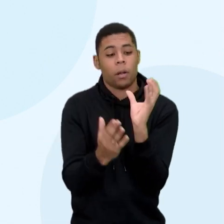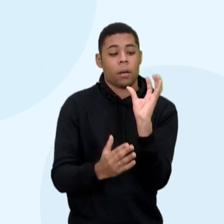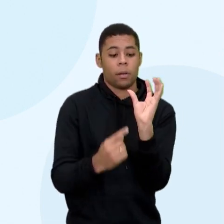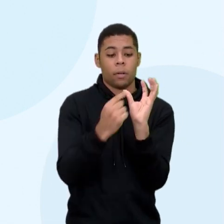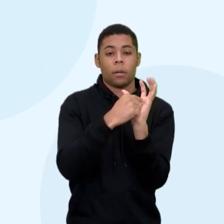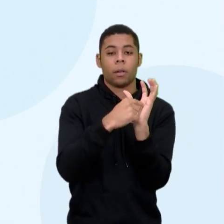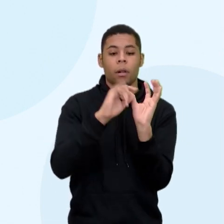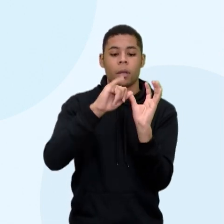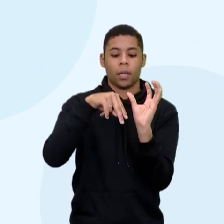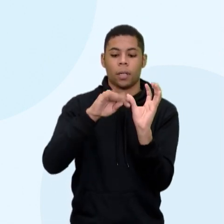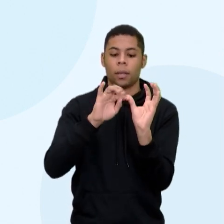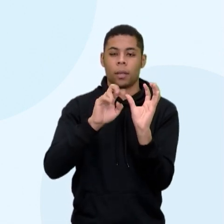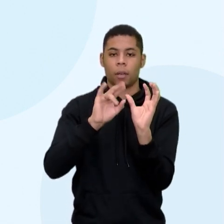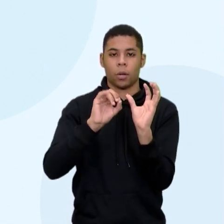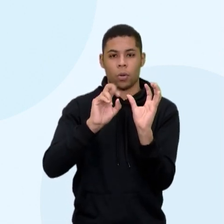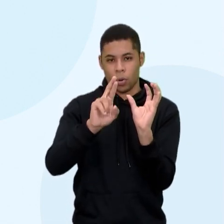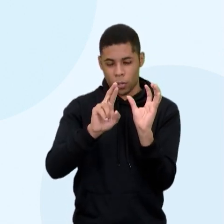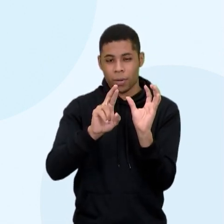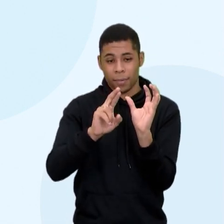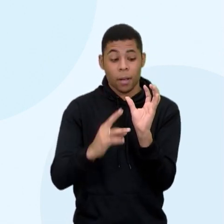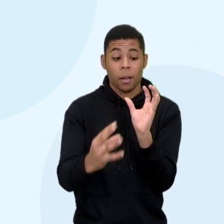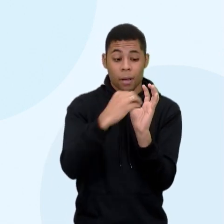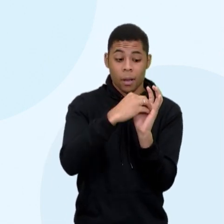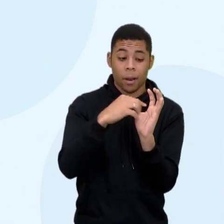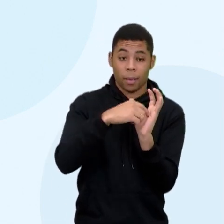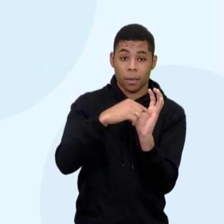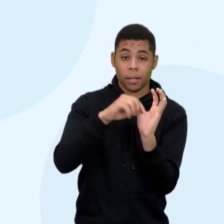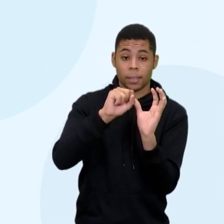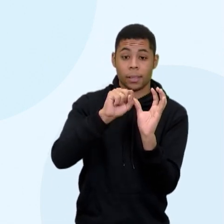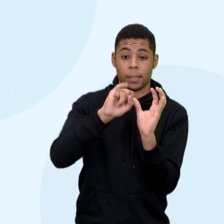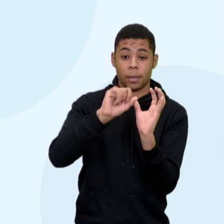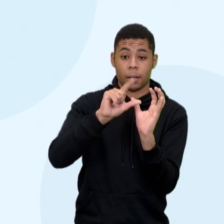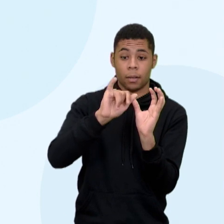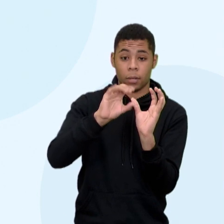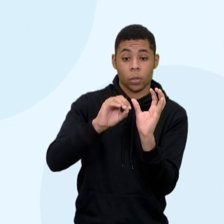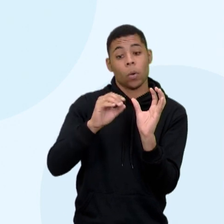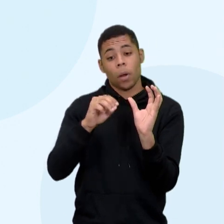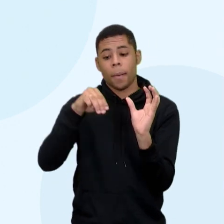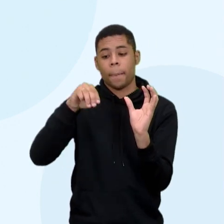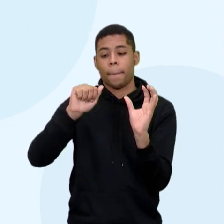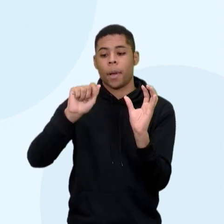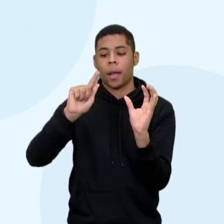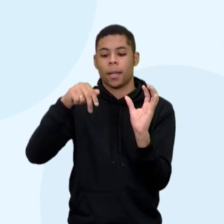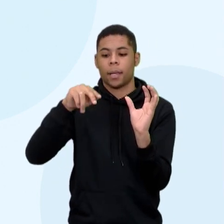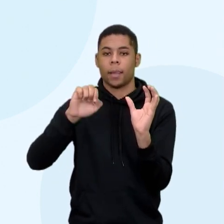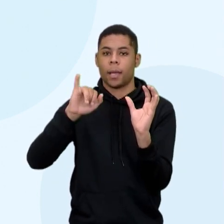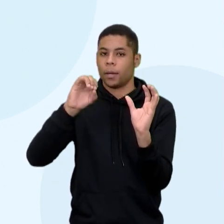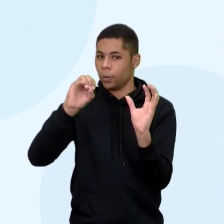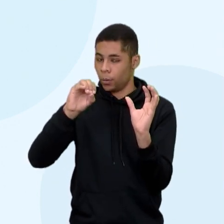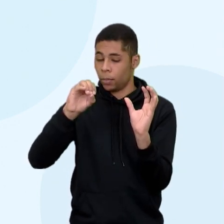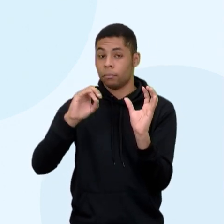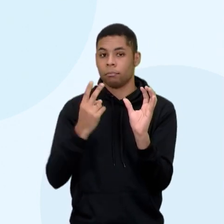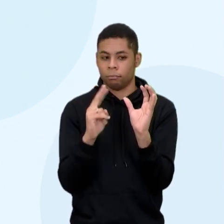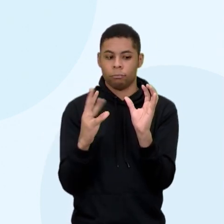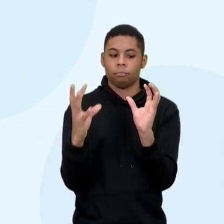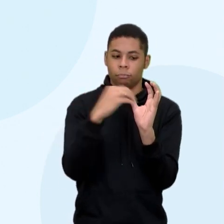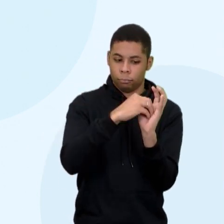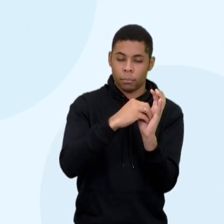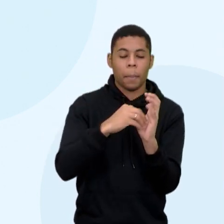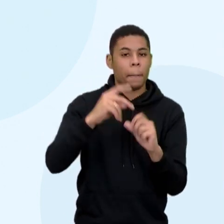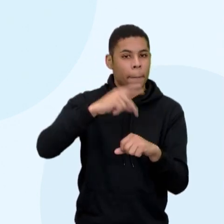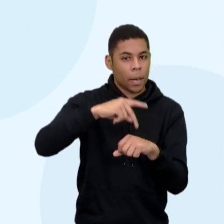silício e o magnésio, né, então, né, e tem também basalto, né, pela relação aí, né, dessas